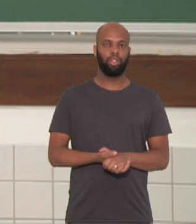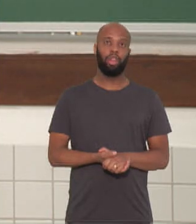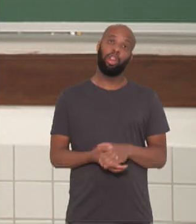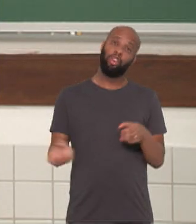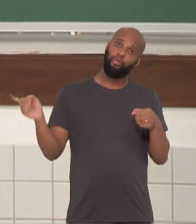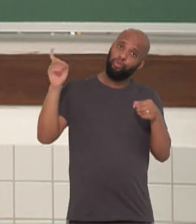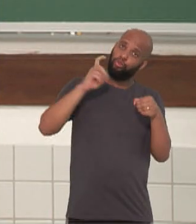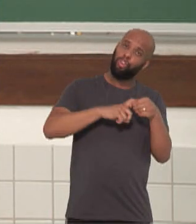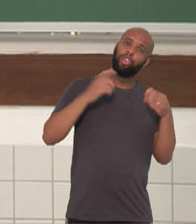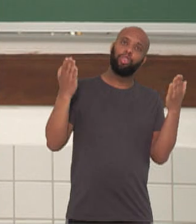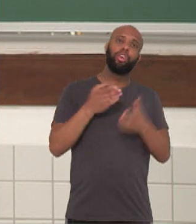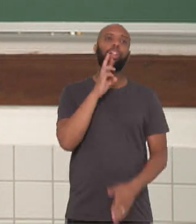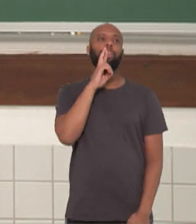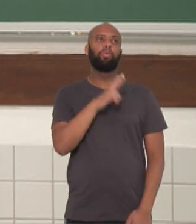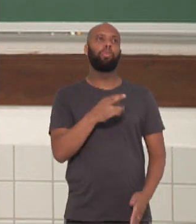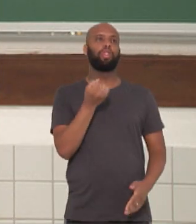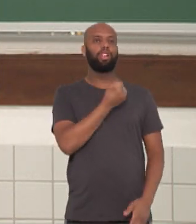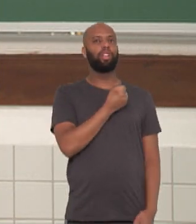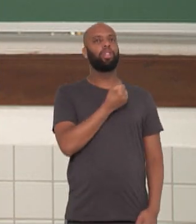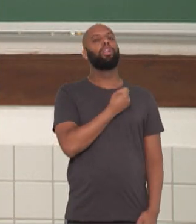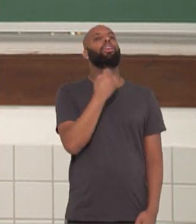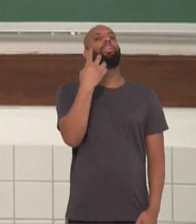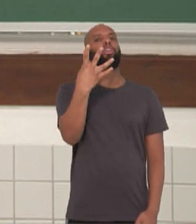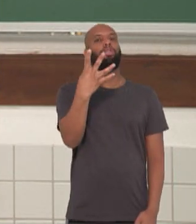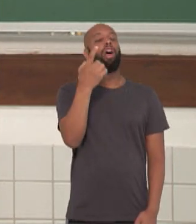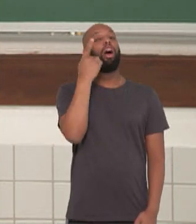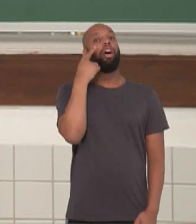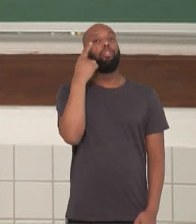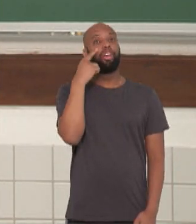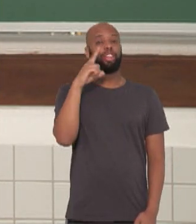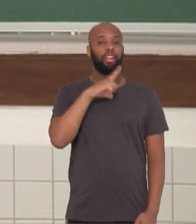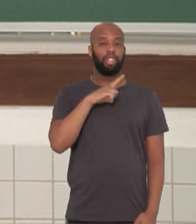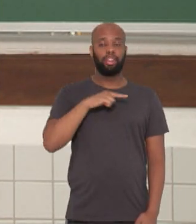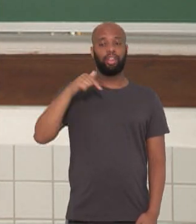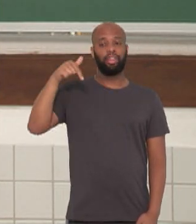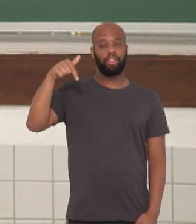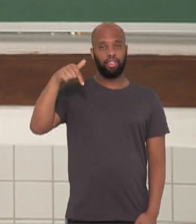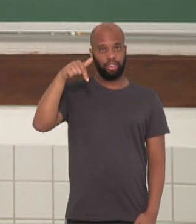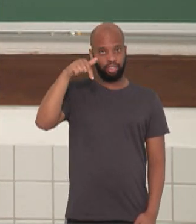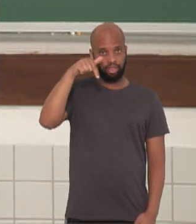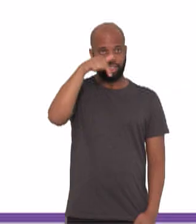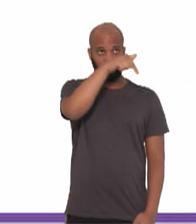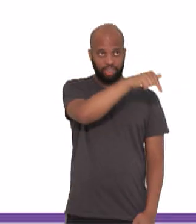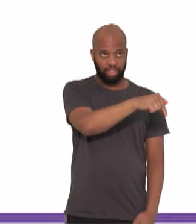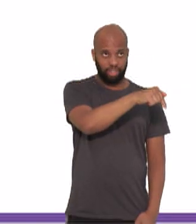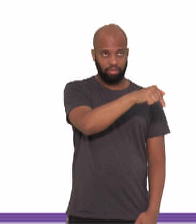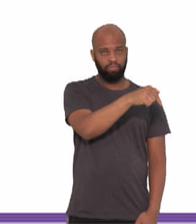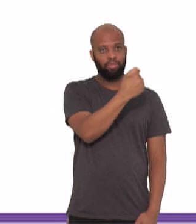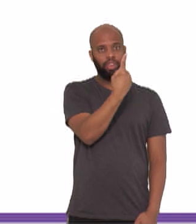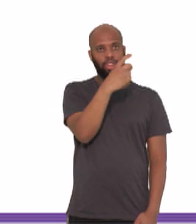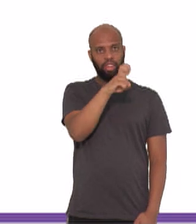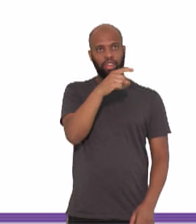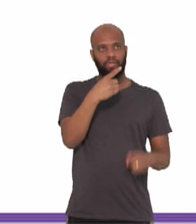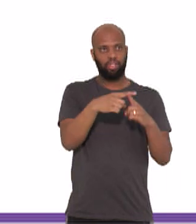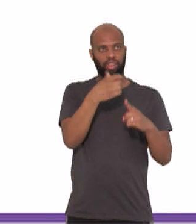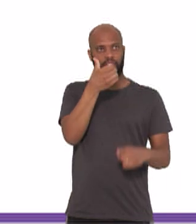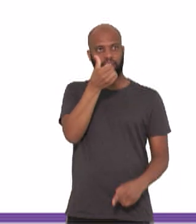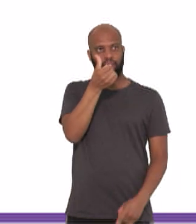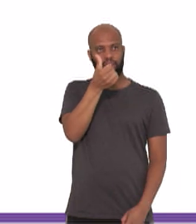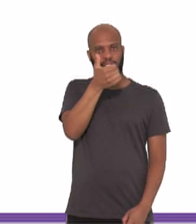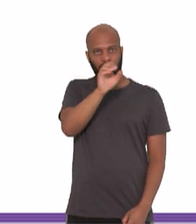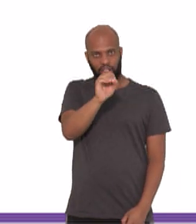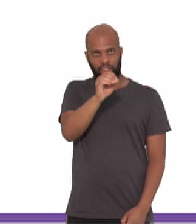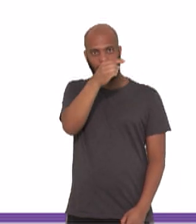Voltando com a resolução do exercício número 4, então perceba, uma carga Q igual 15 vezes 10 elevado a menos 6 coulombs é